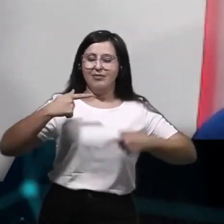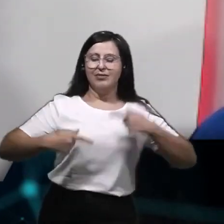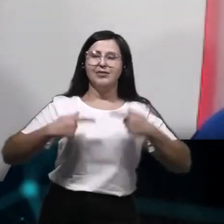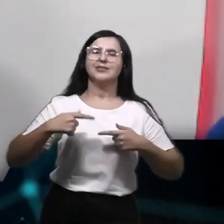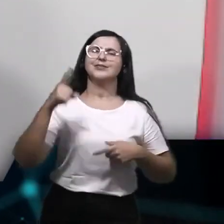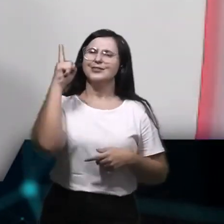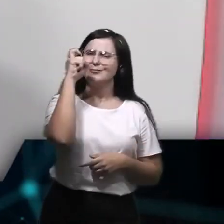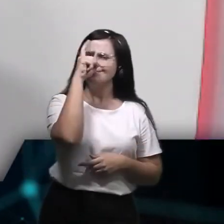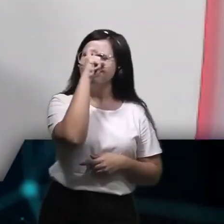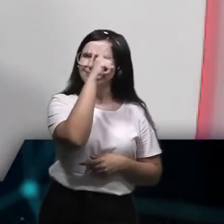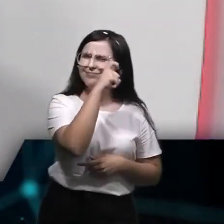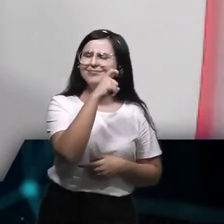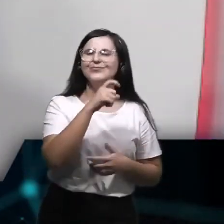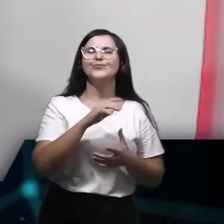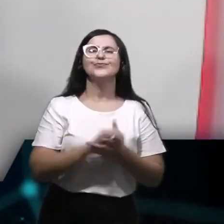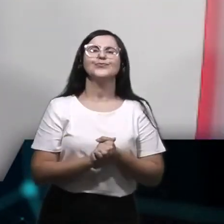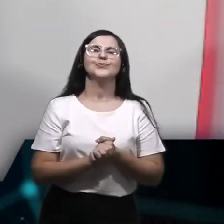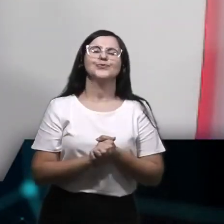muita dificuldade,